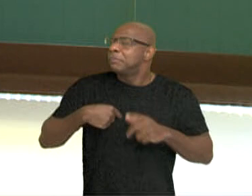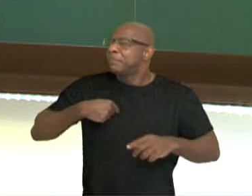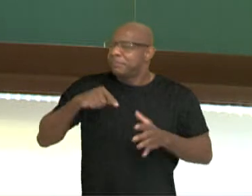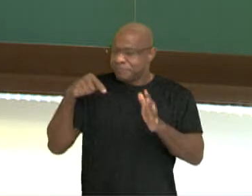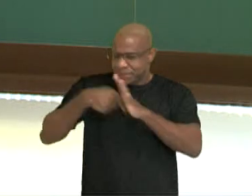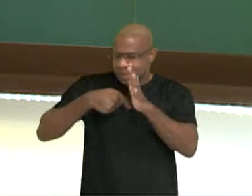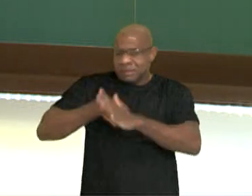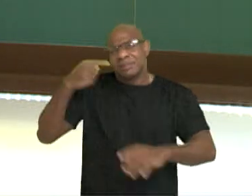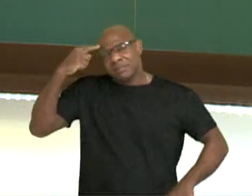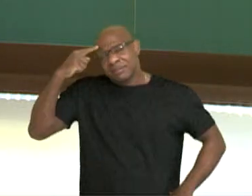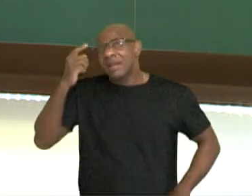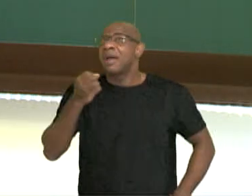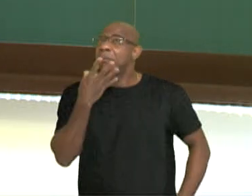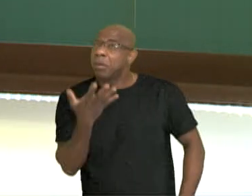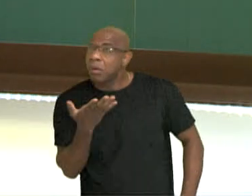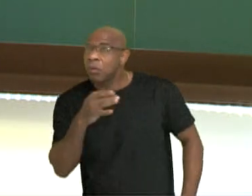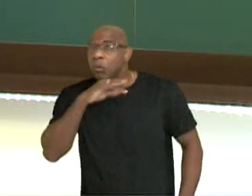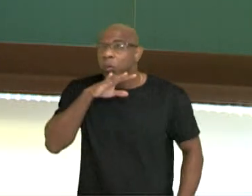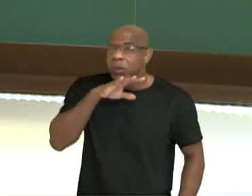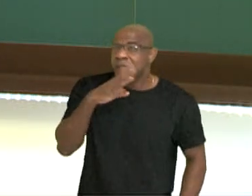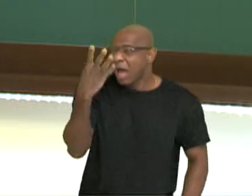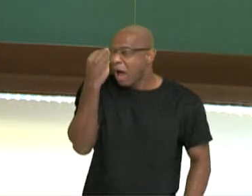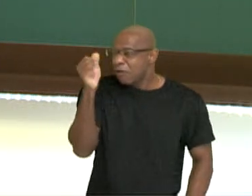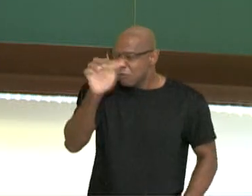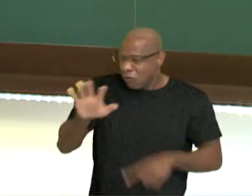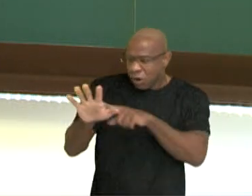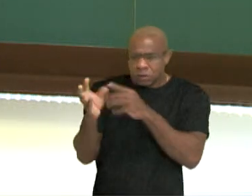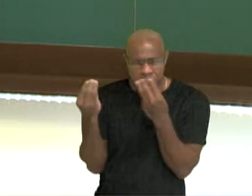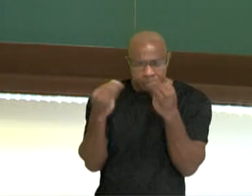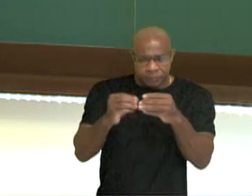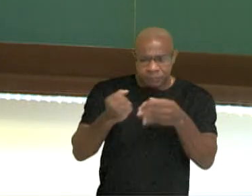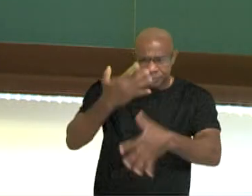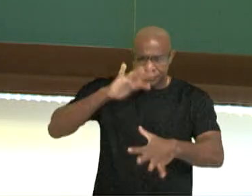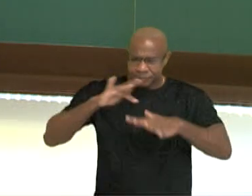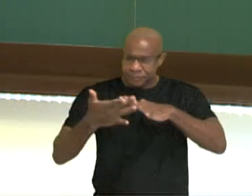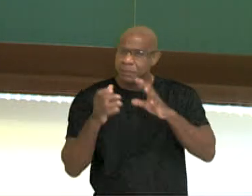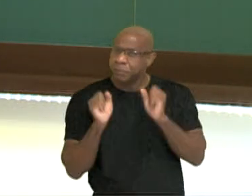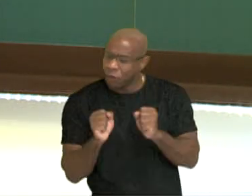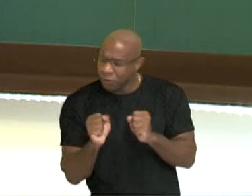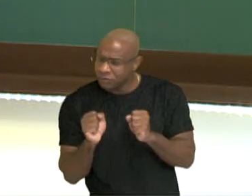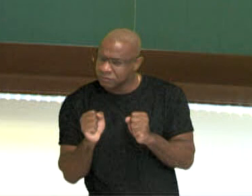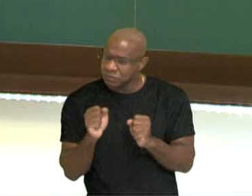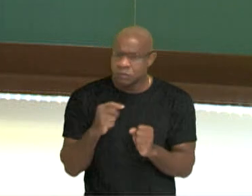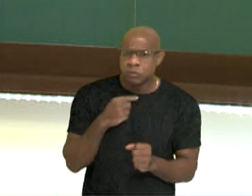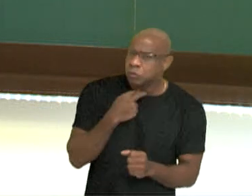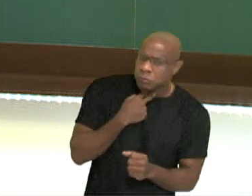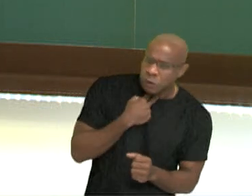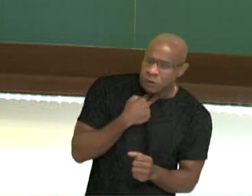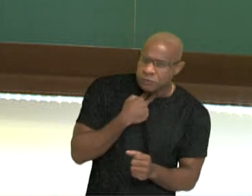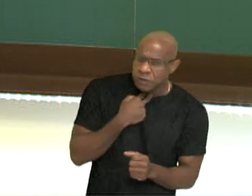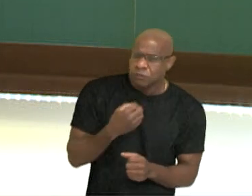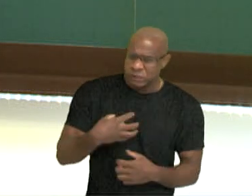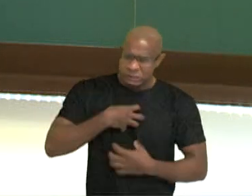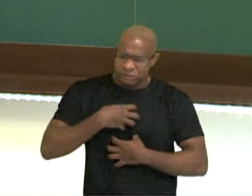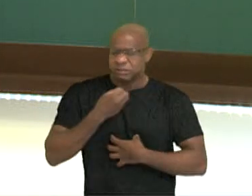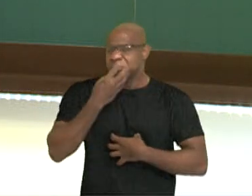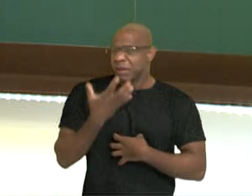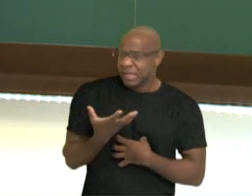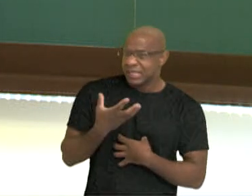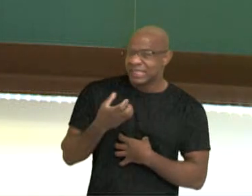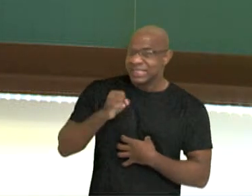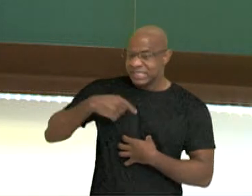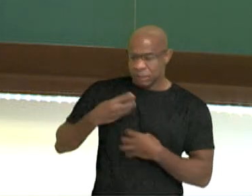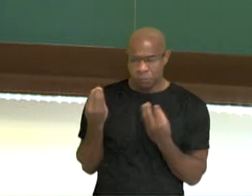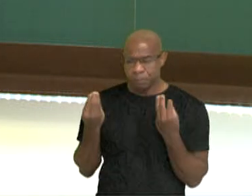que isso beneficia alguém? Será que isso prejudica? Será que eu me sentiria bem se visse isso postado sobre a